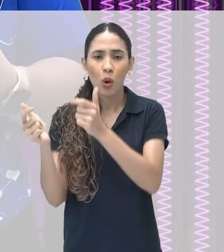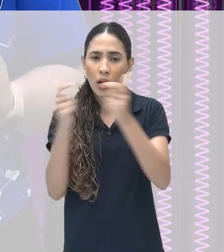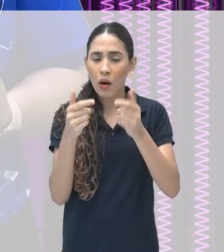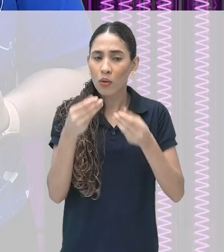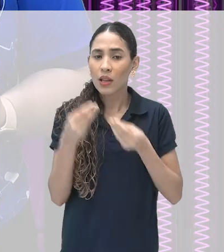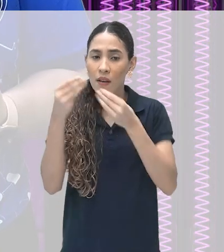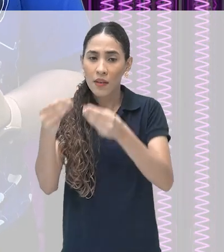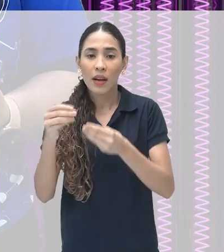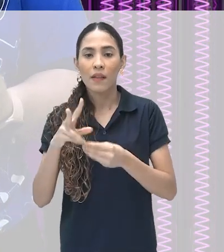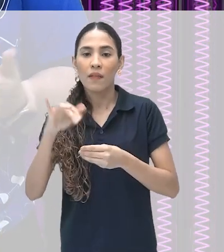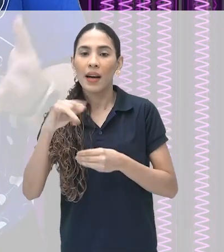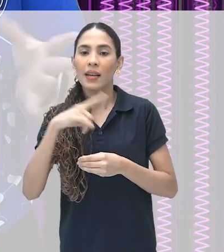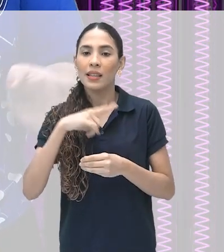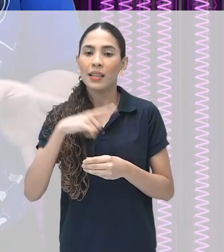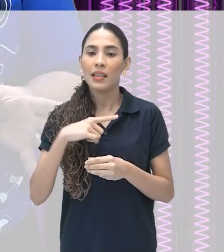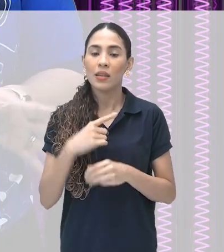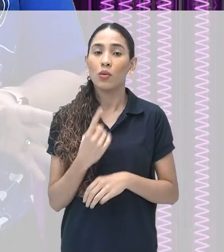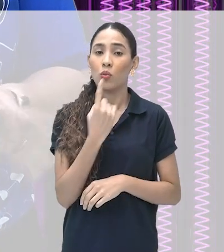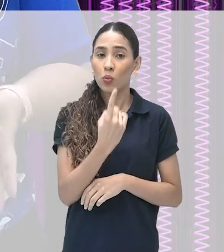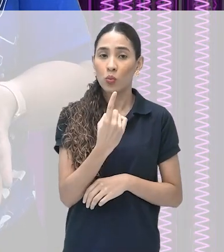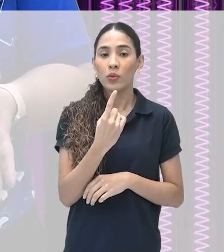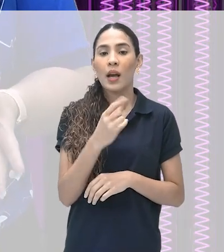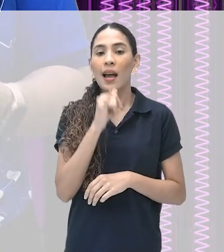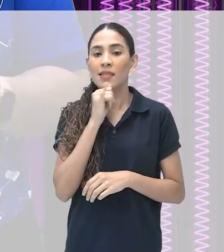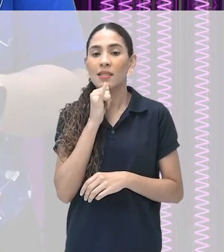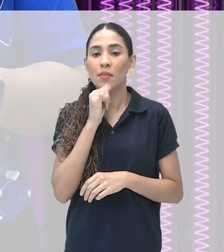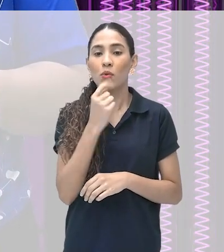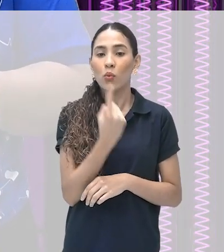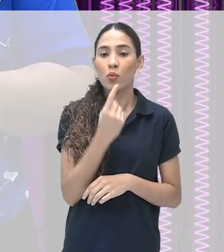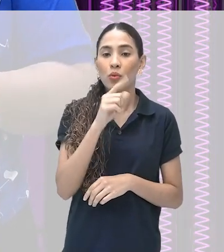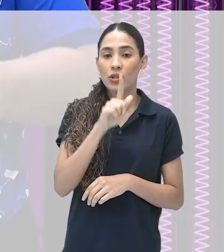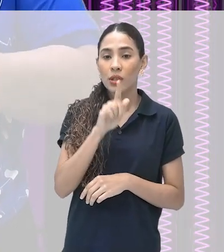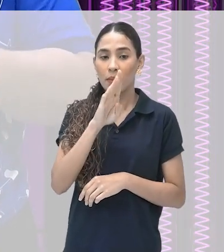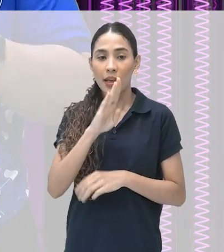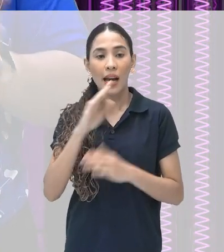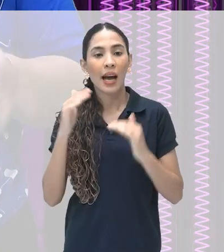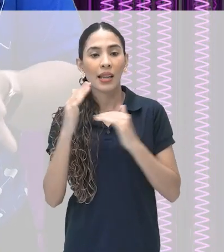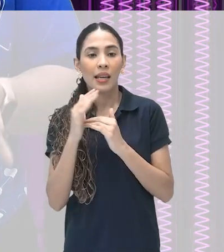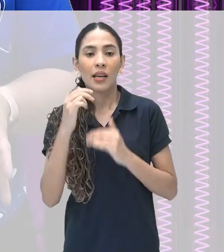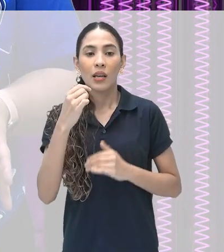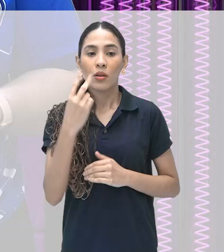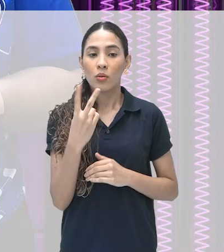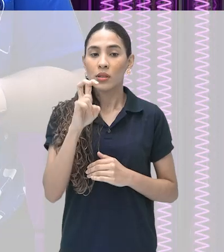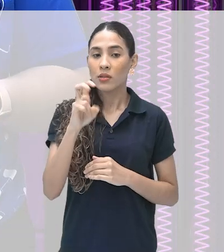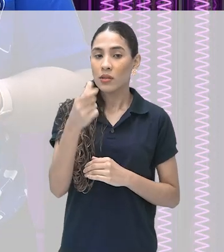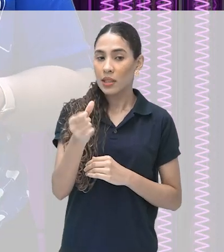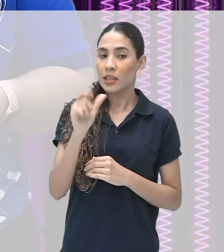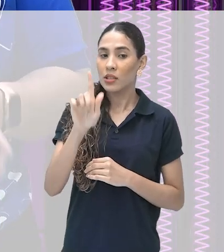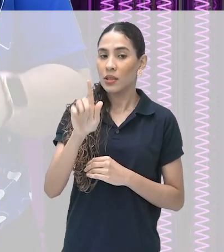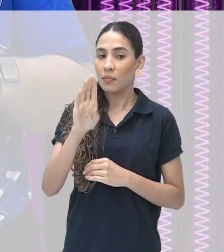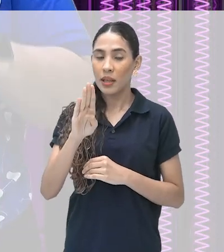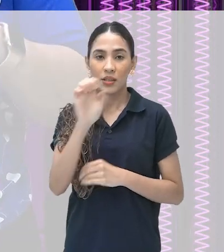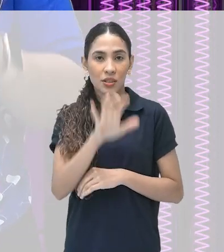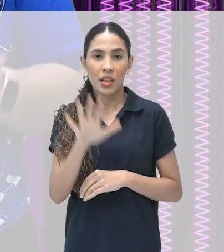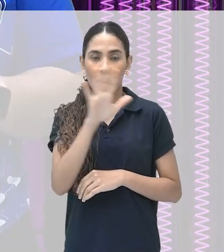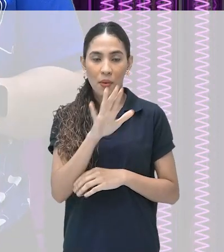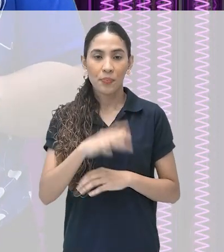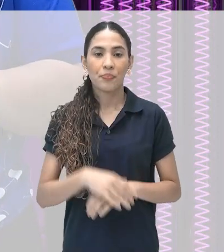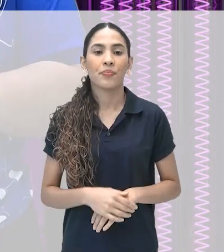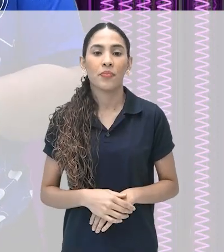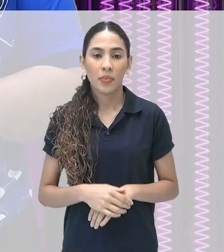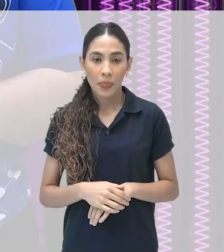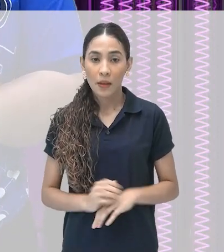ele vai variar aí na sua capacidade de armazenamento entre 1 GB até 256 GB no